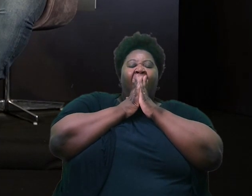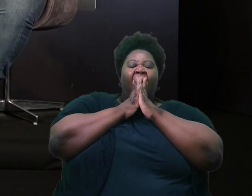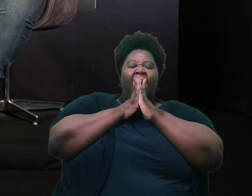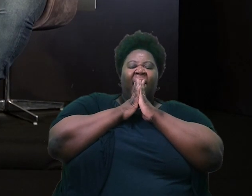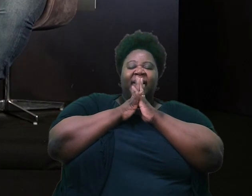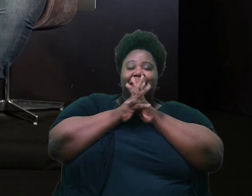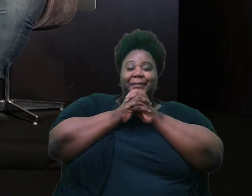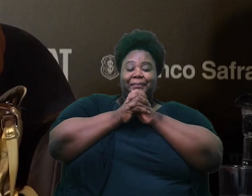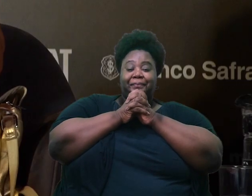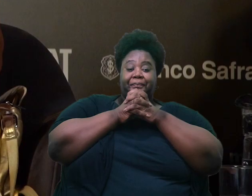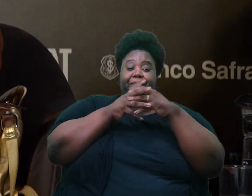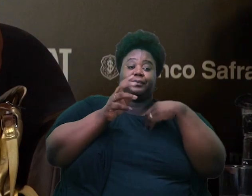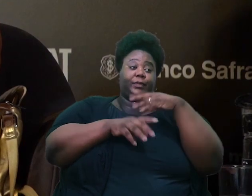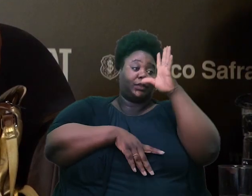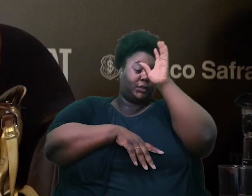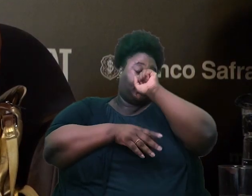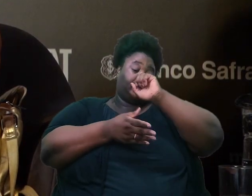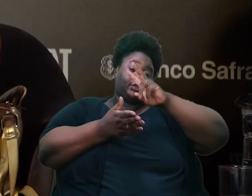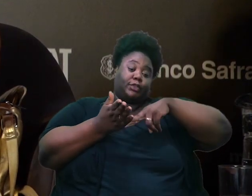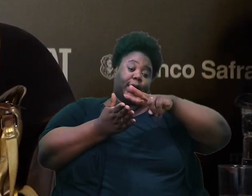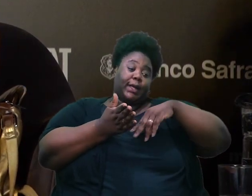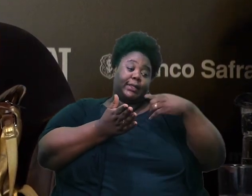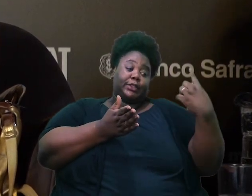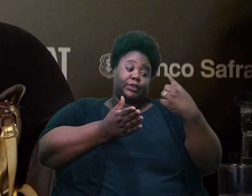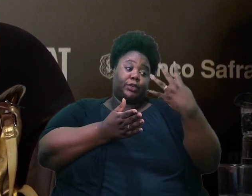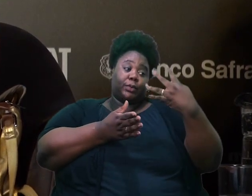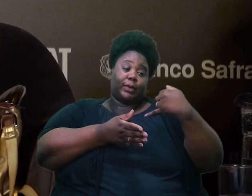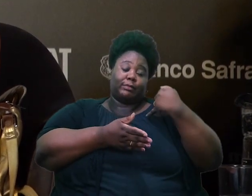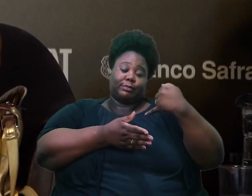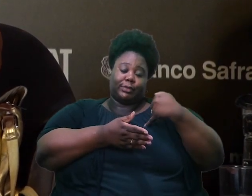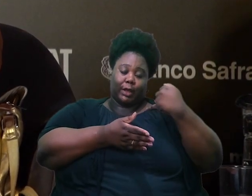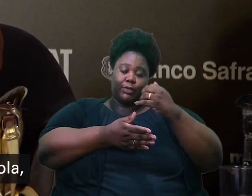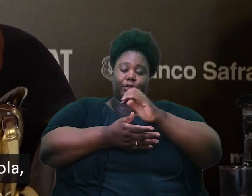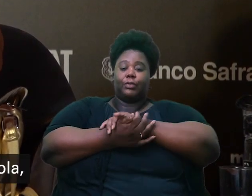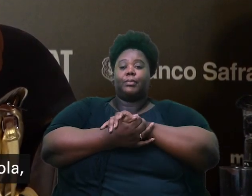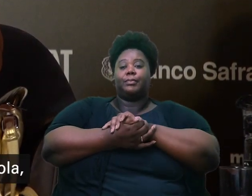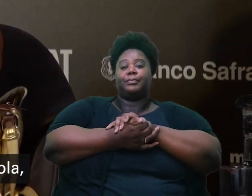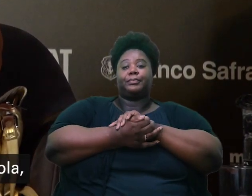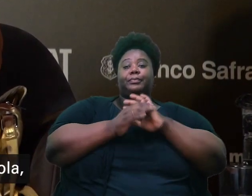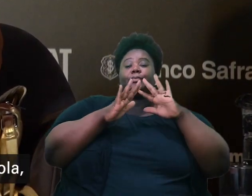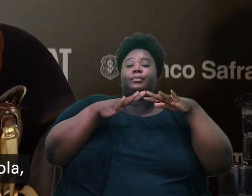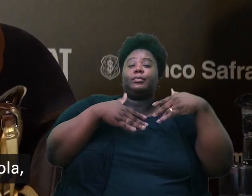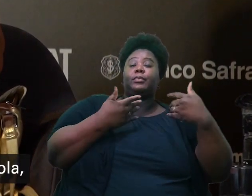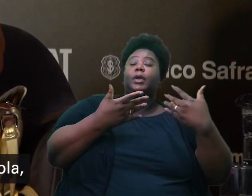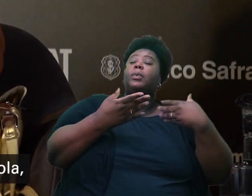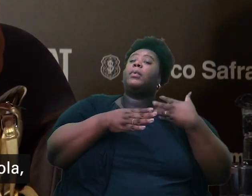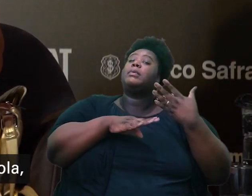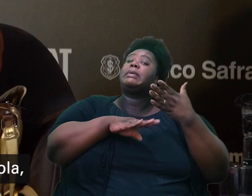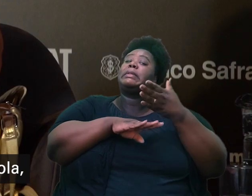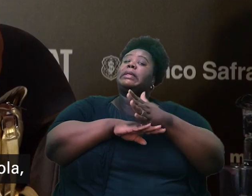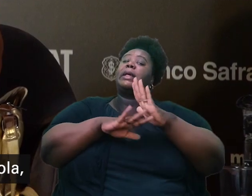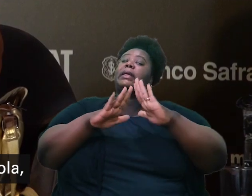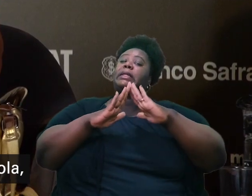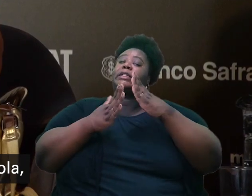eu aprendi a ler sozinha aos 4 anos de idade. Então, quando eu entrei para a